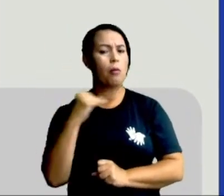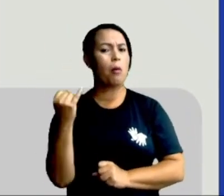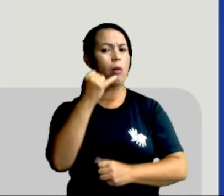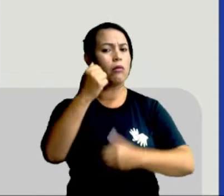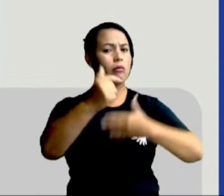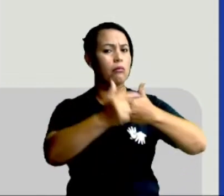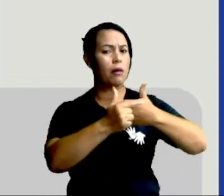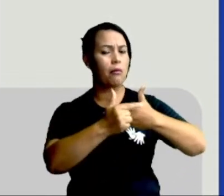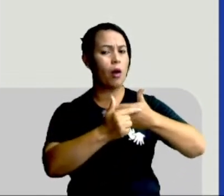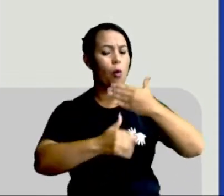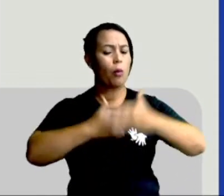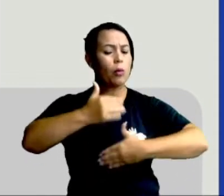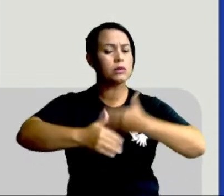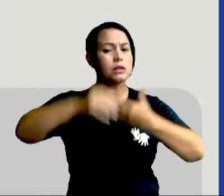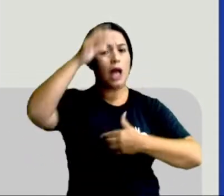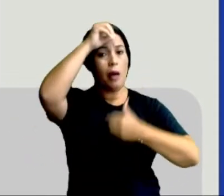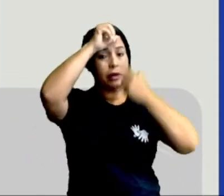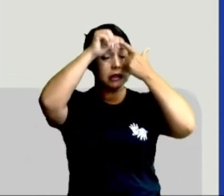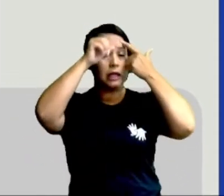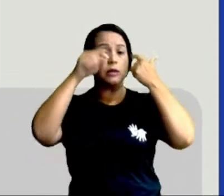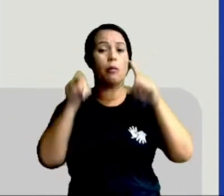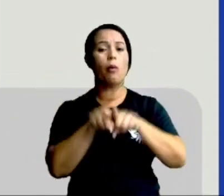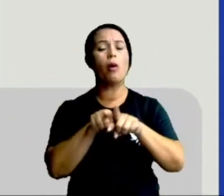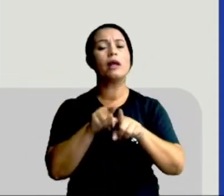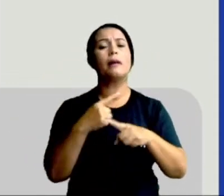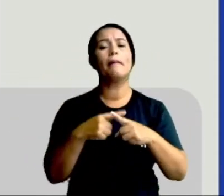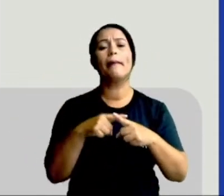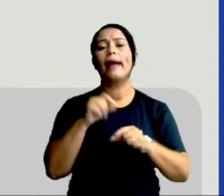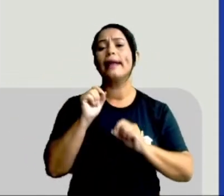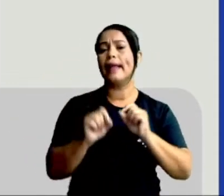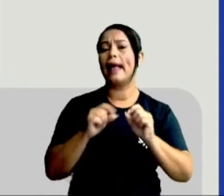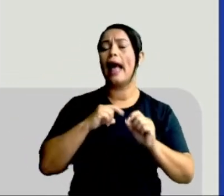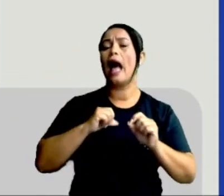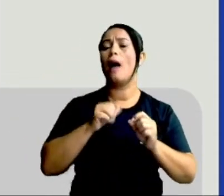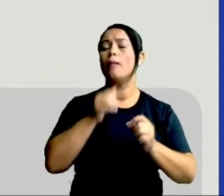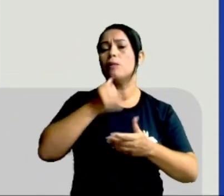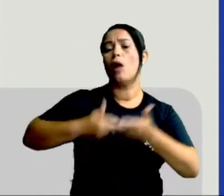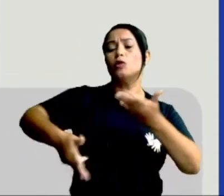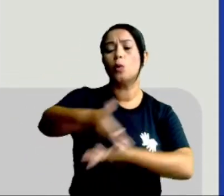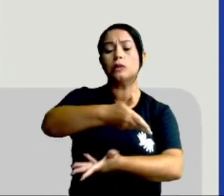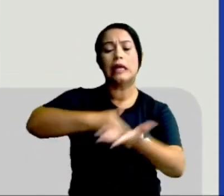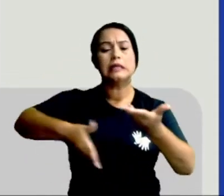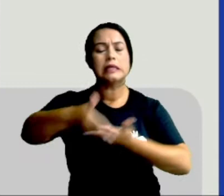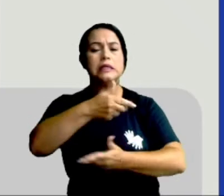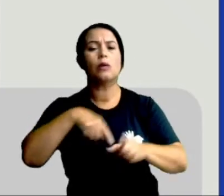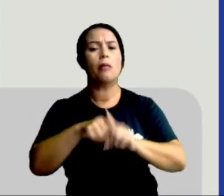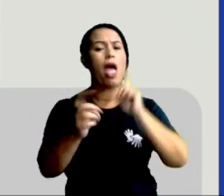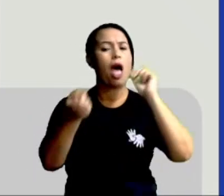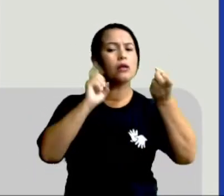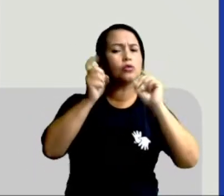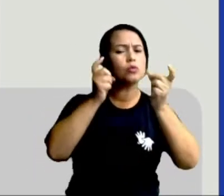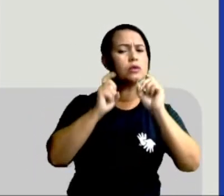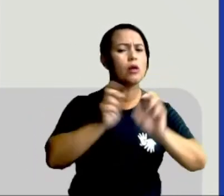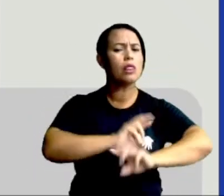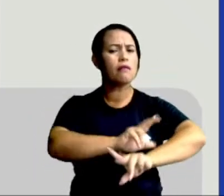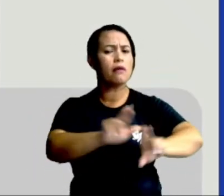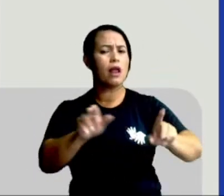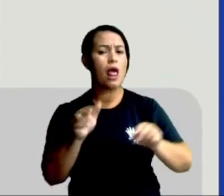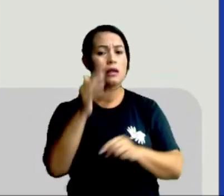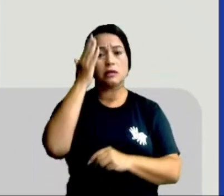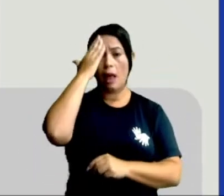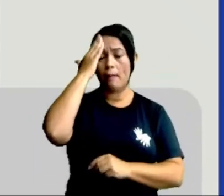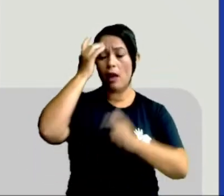de aprendizagem, pois ela permite não só a socialização, mas discussão de diferentes saberes no